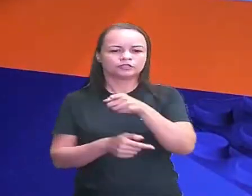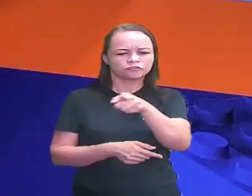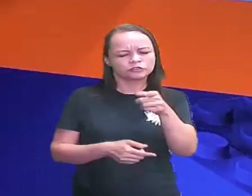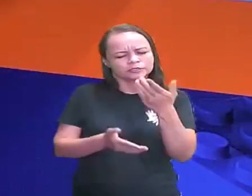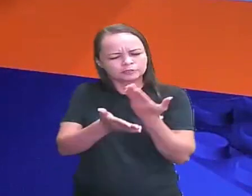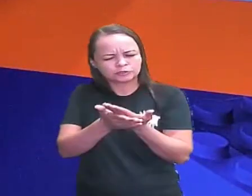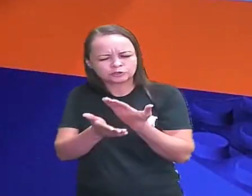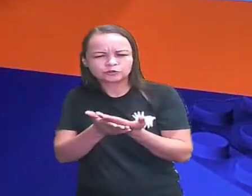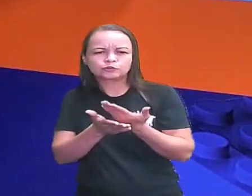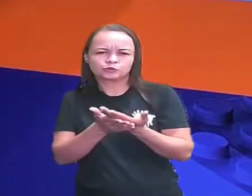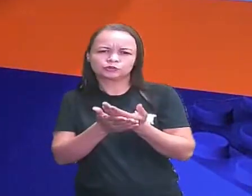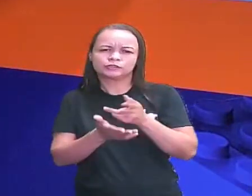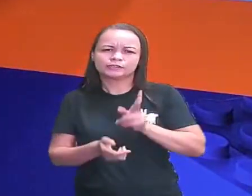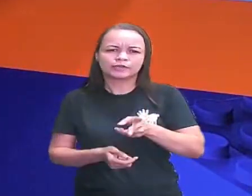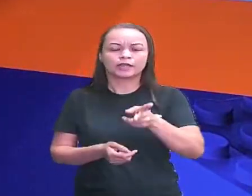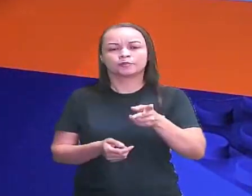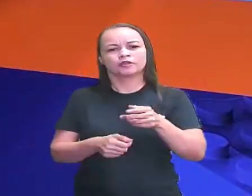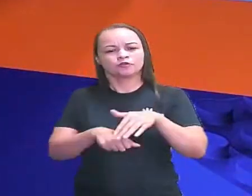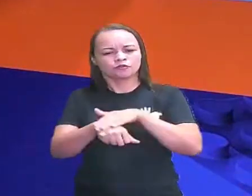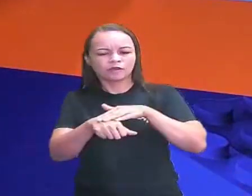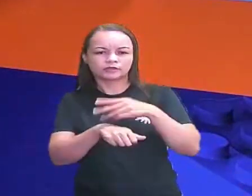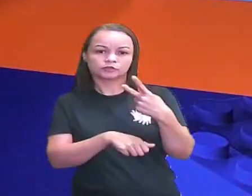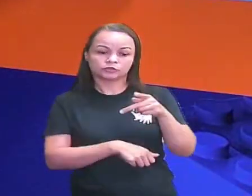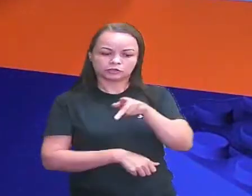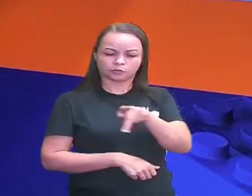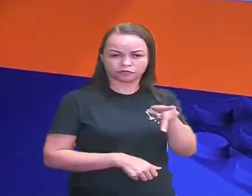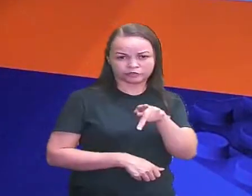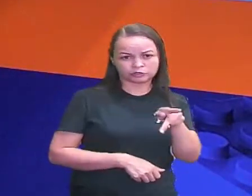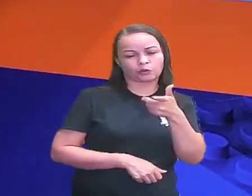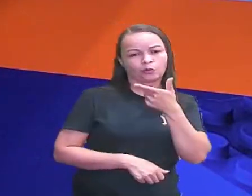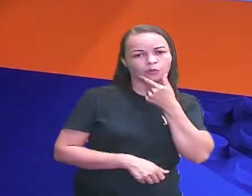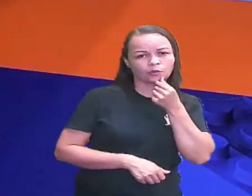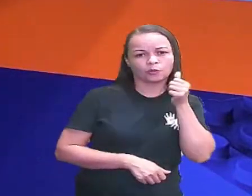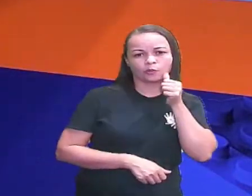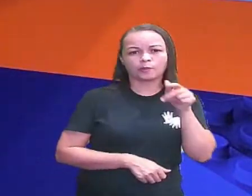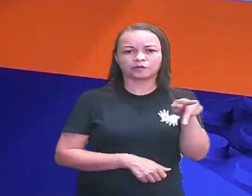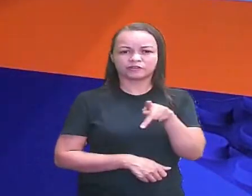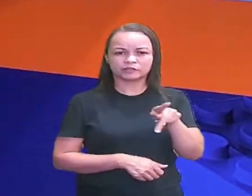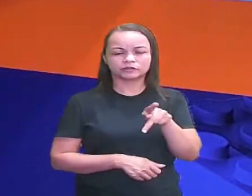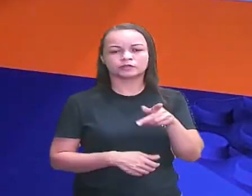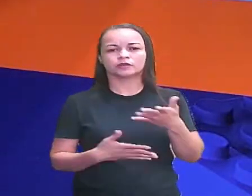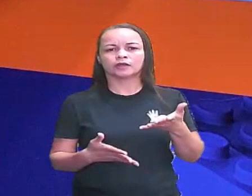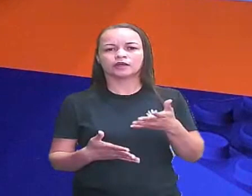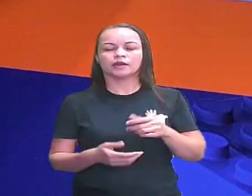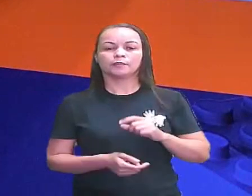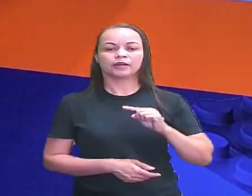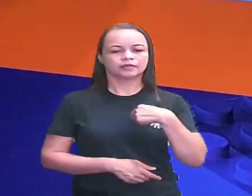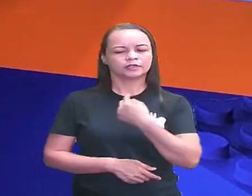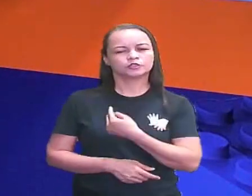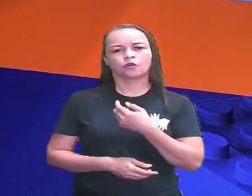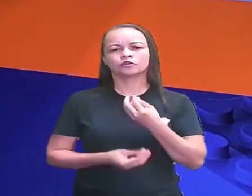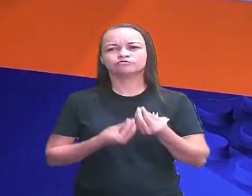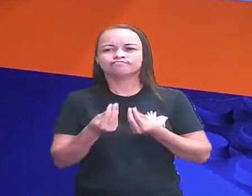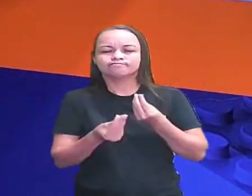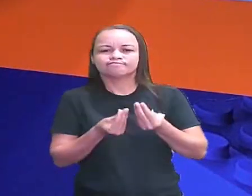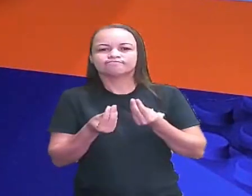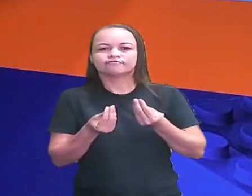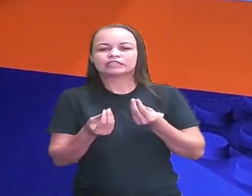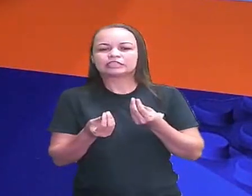se dediquem, conversem com o seu professor, conversem com a sua professora, para a gente, de alguma